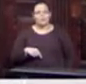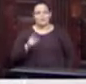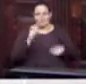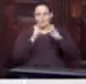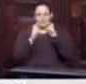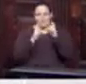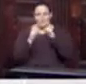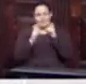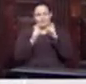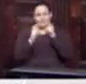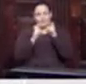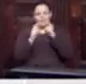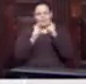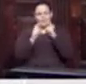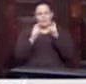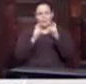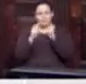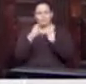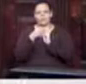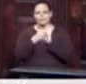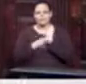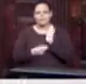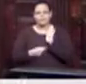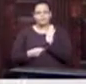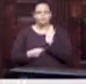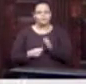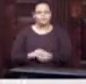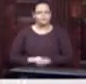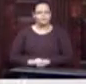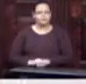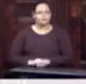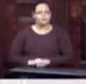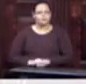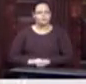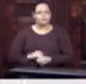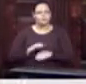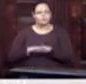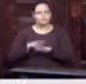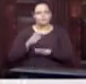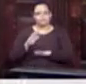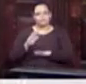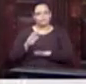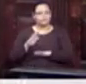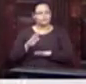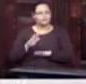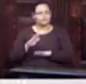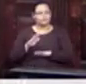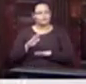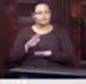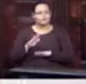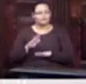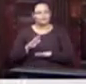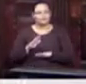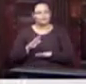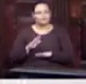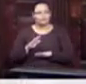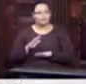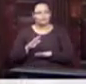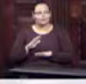discutir esta matéria muito mais para